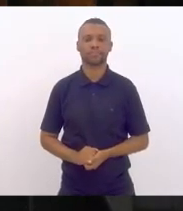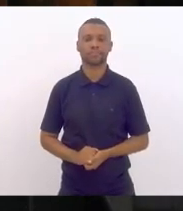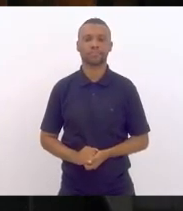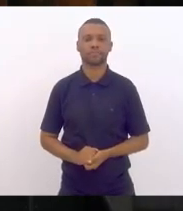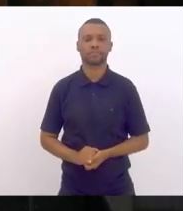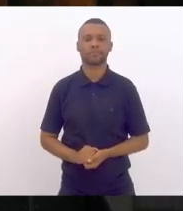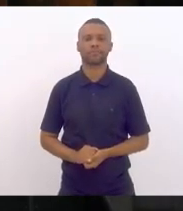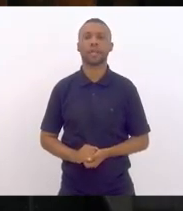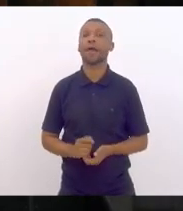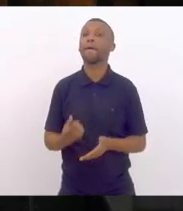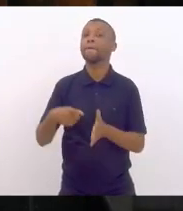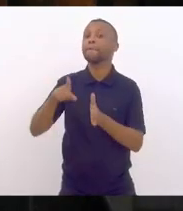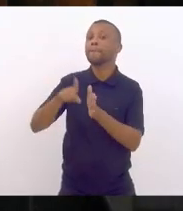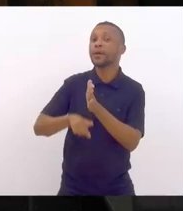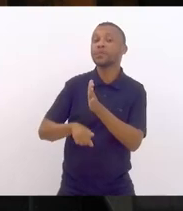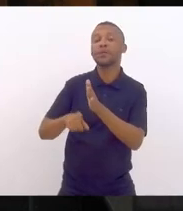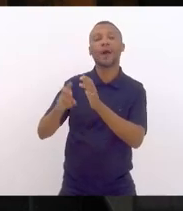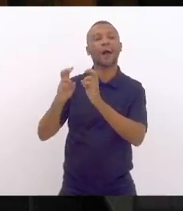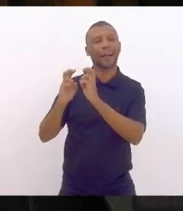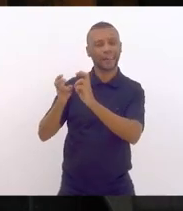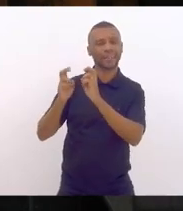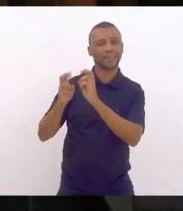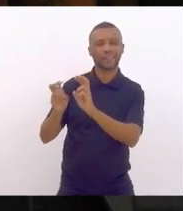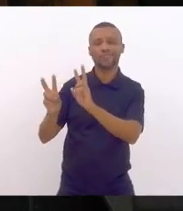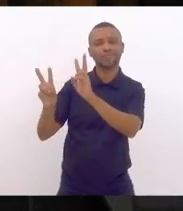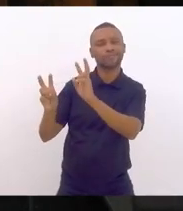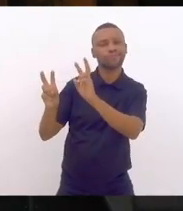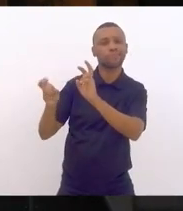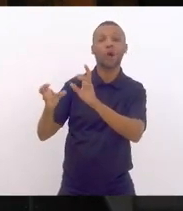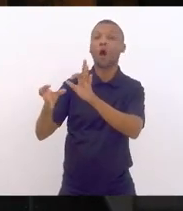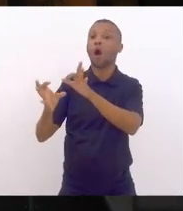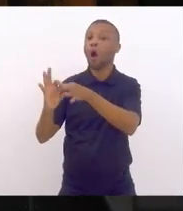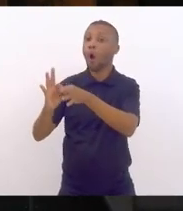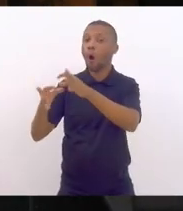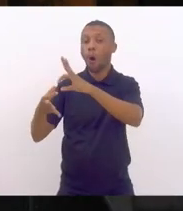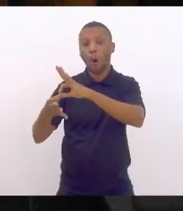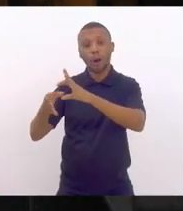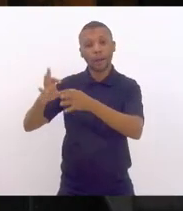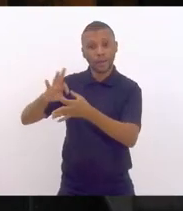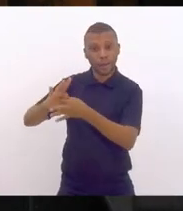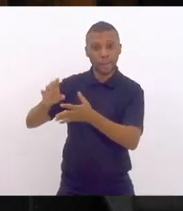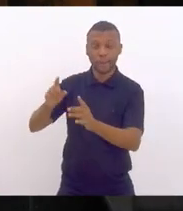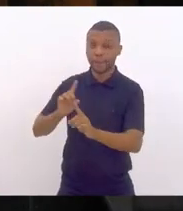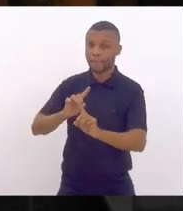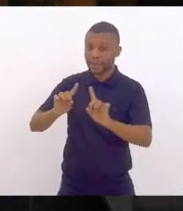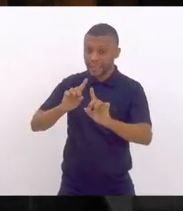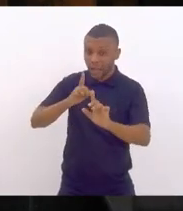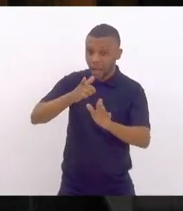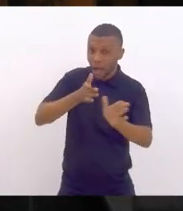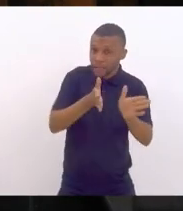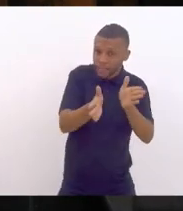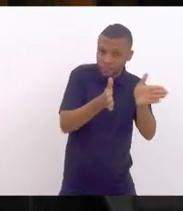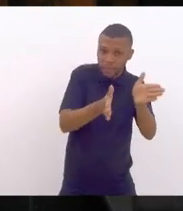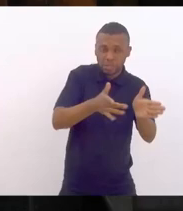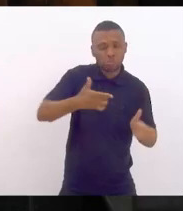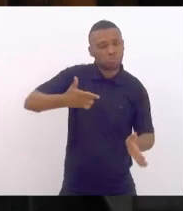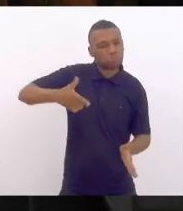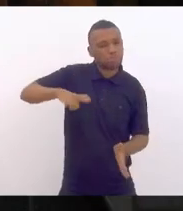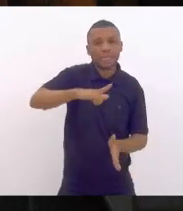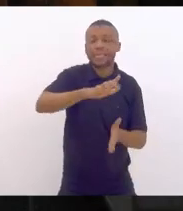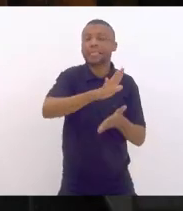aquelas Estações chamadas olímpicas não há acessibilidade nenhuma e